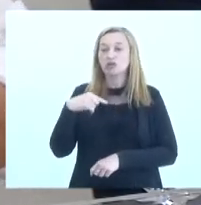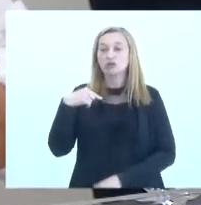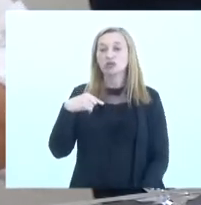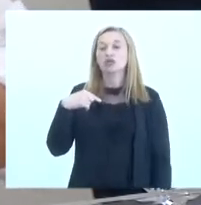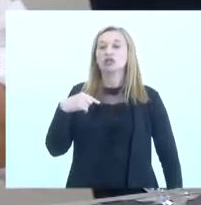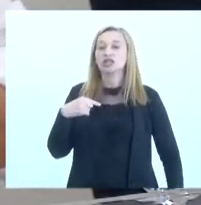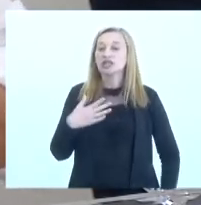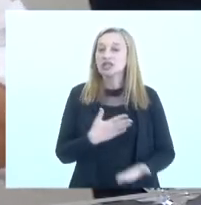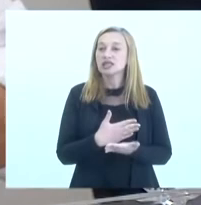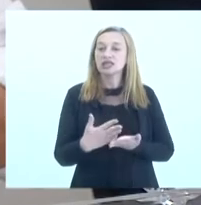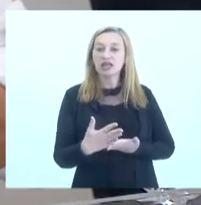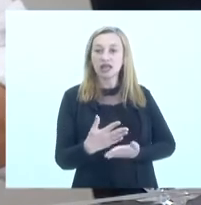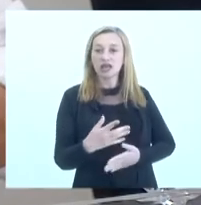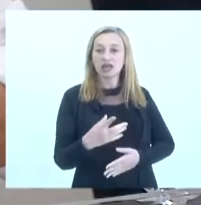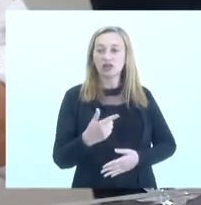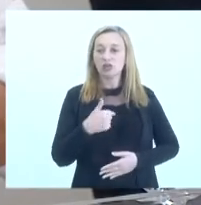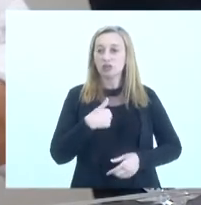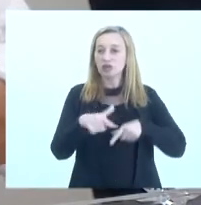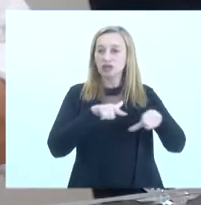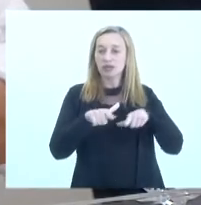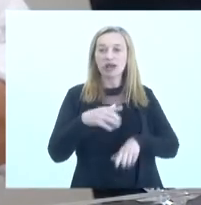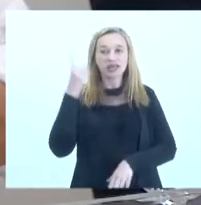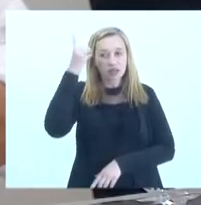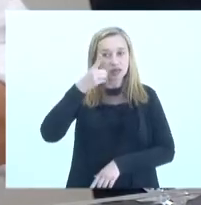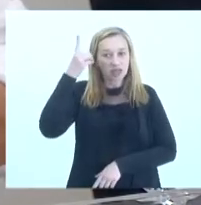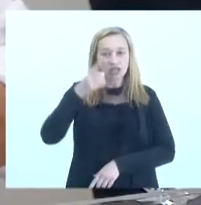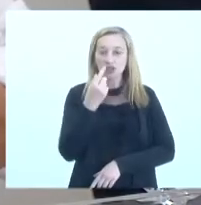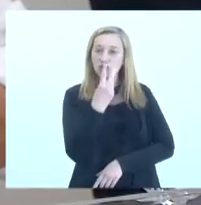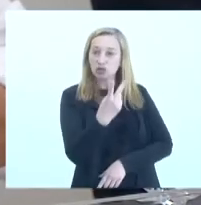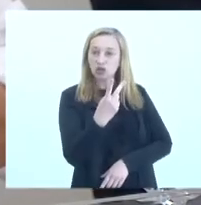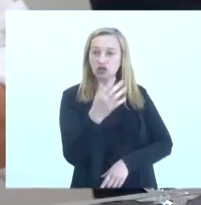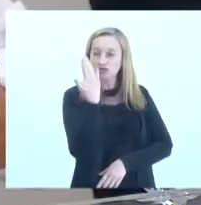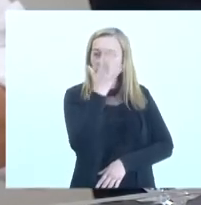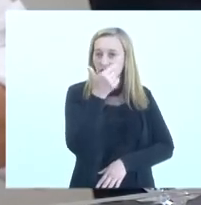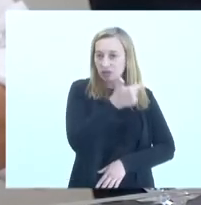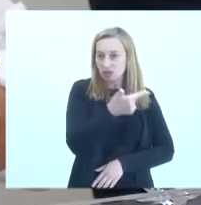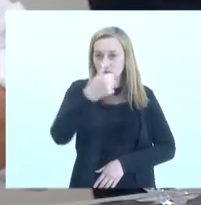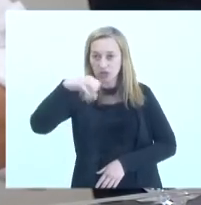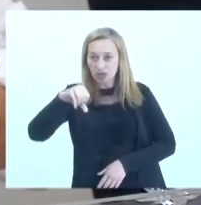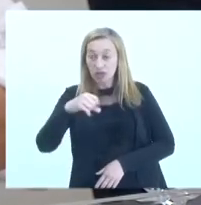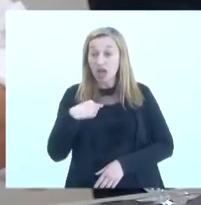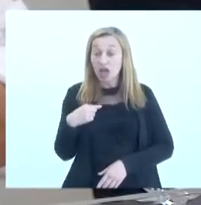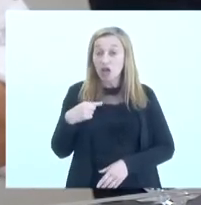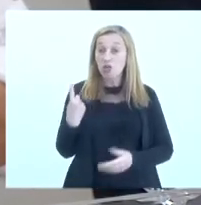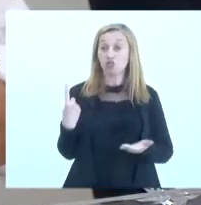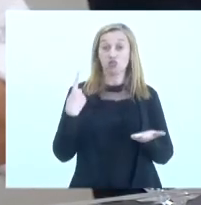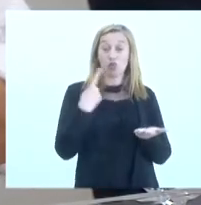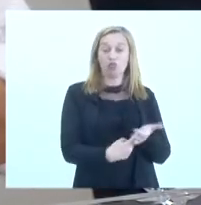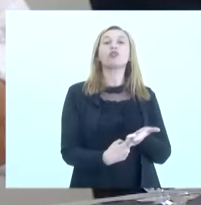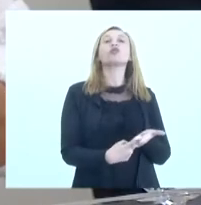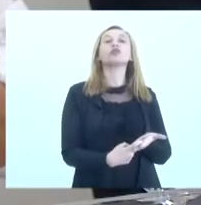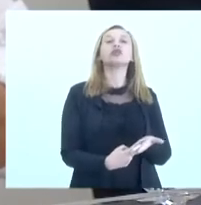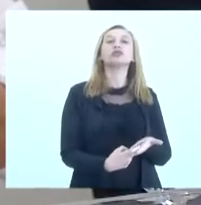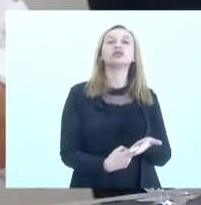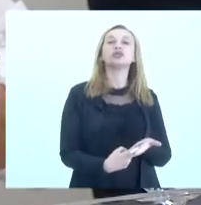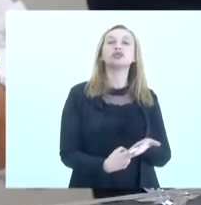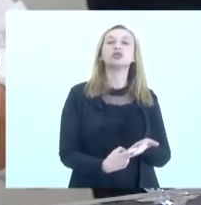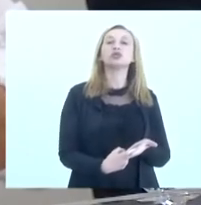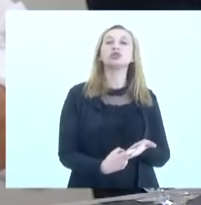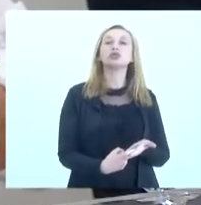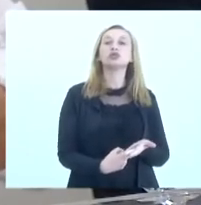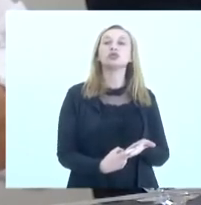deputado no dia 2 de fevereiro de 2019, assumi um compromisso com a maioria